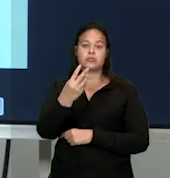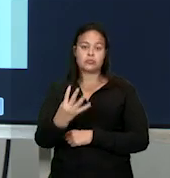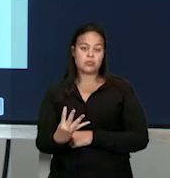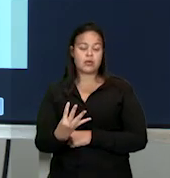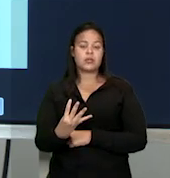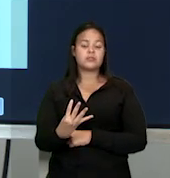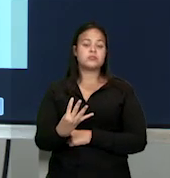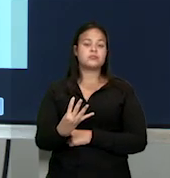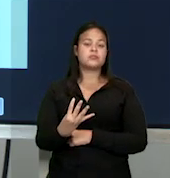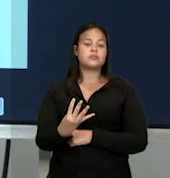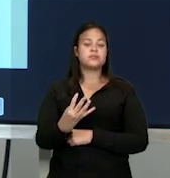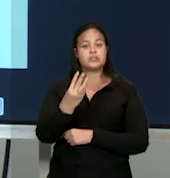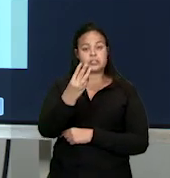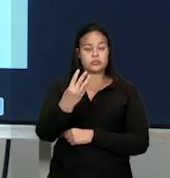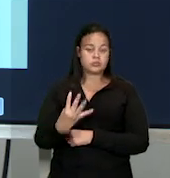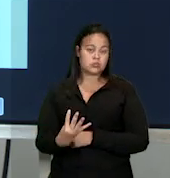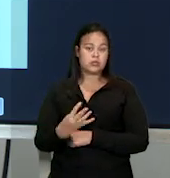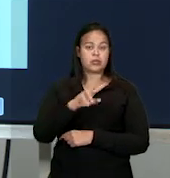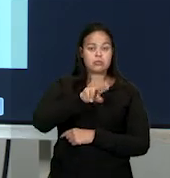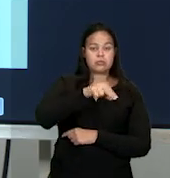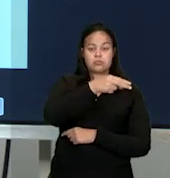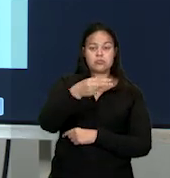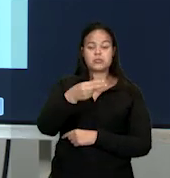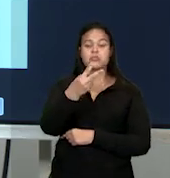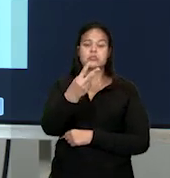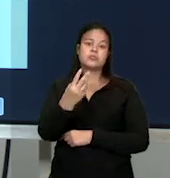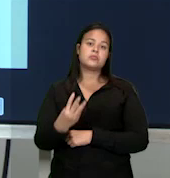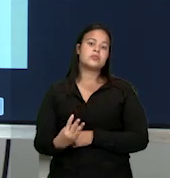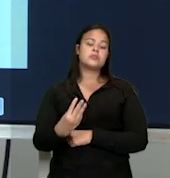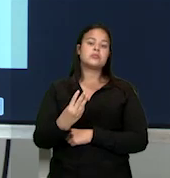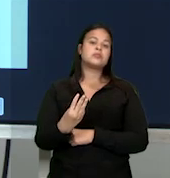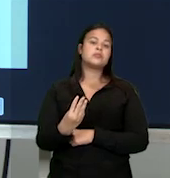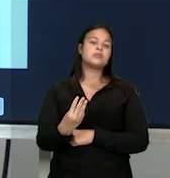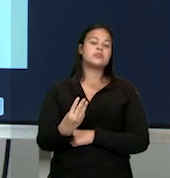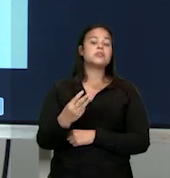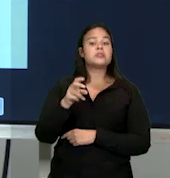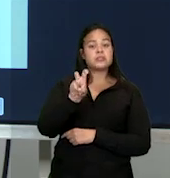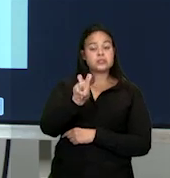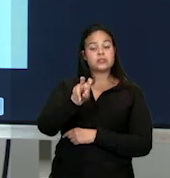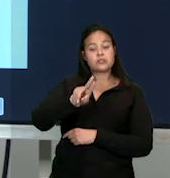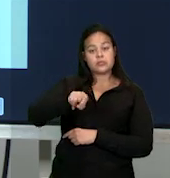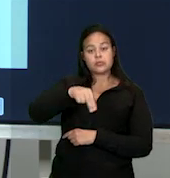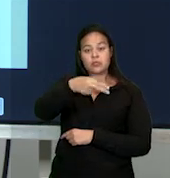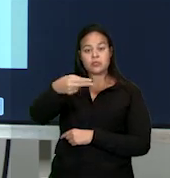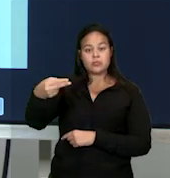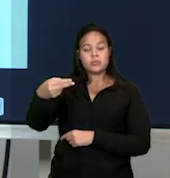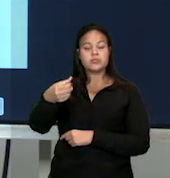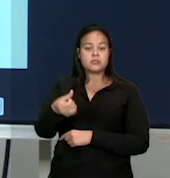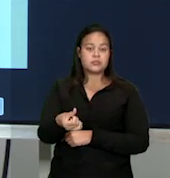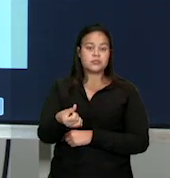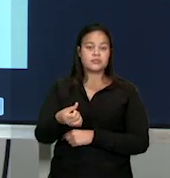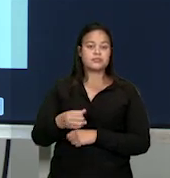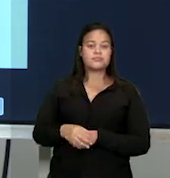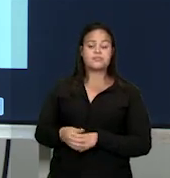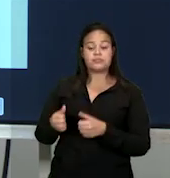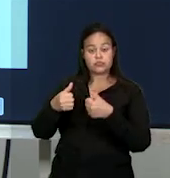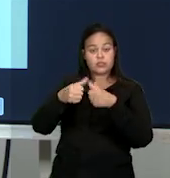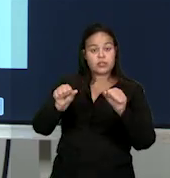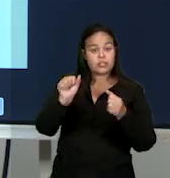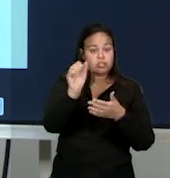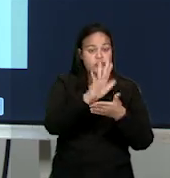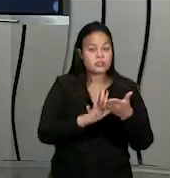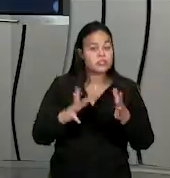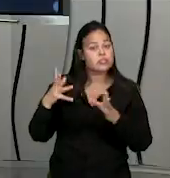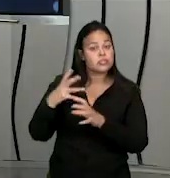3π sobre 4, π sobre 2 mais π sobre 3 vai dar 5π sobre 6. Eu vou deixar essa atividade dessa